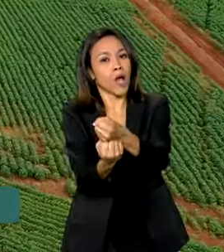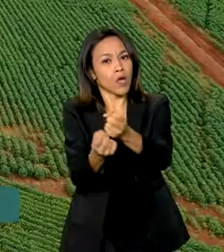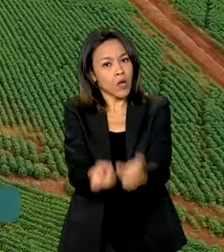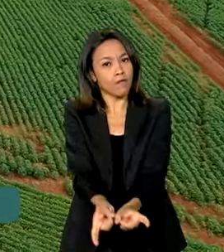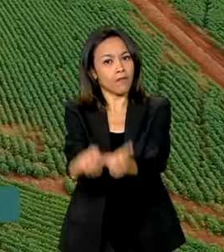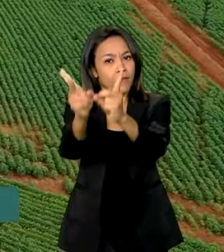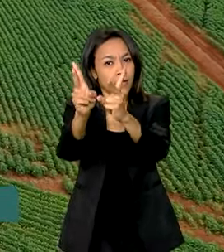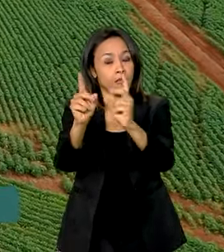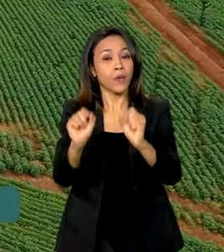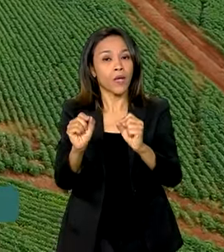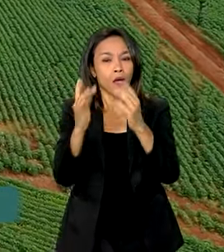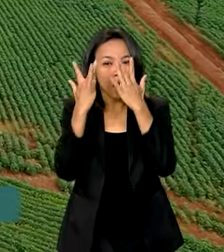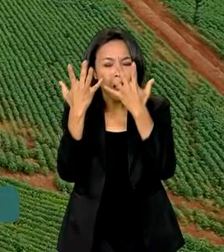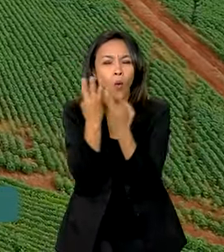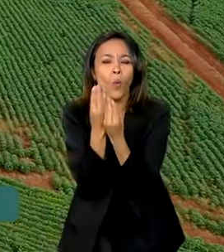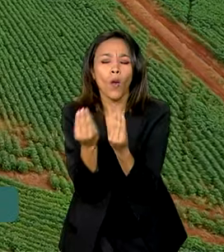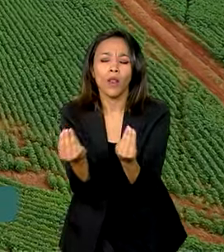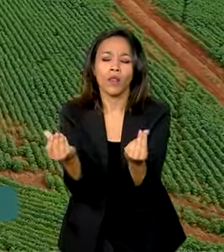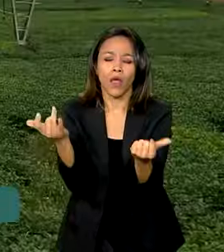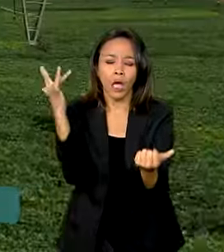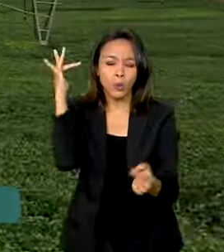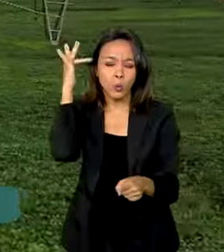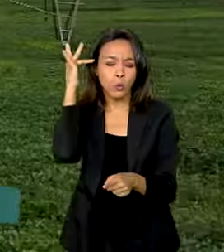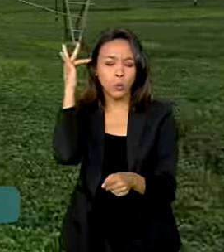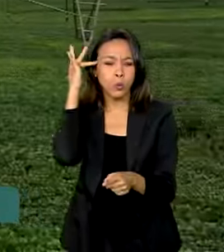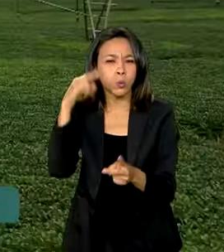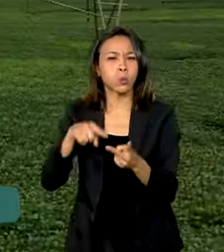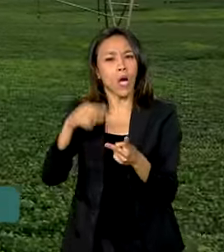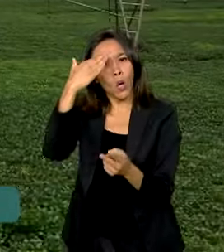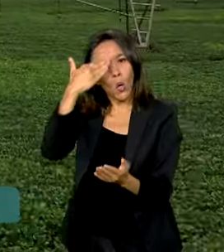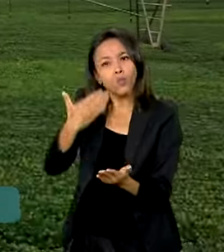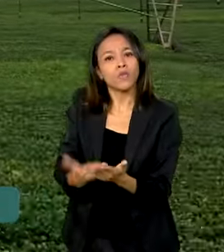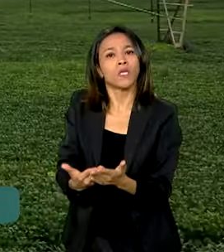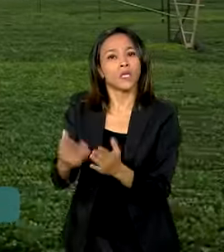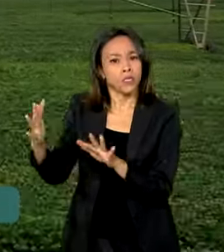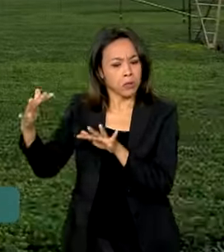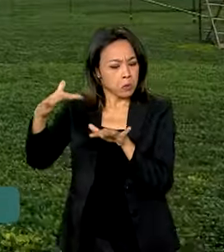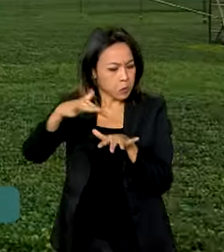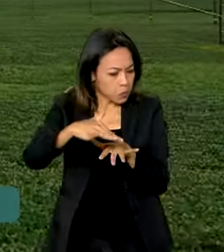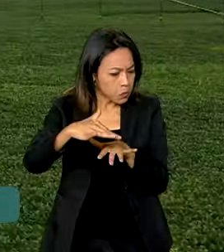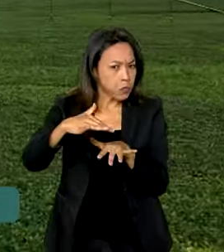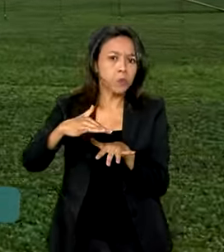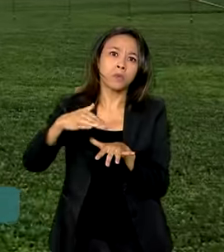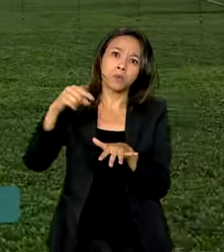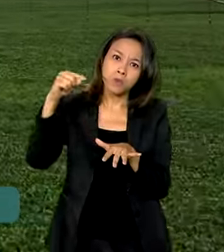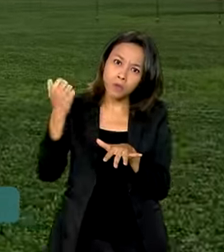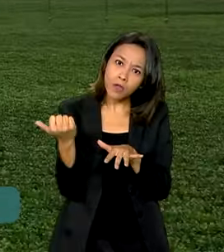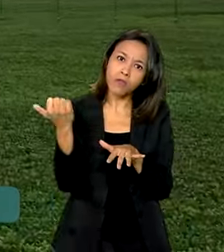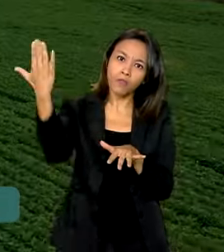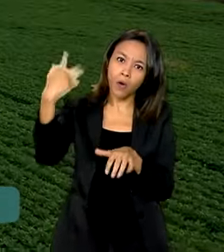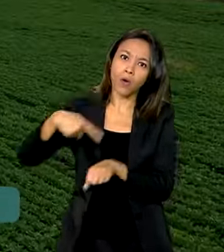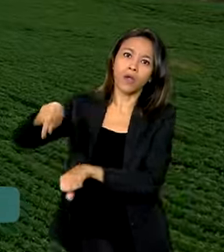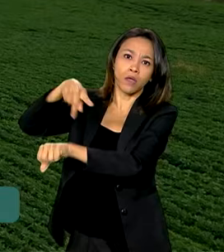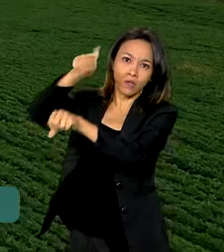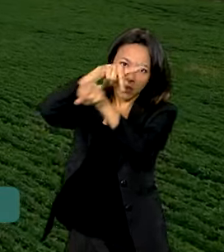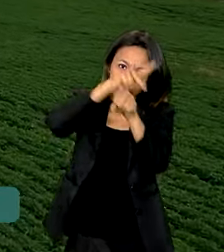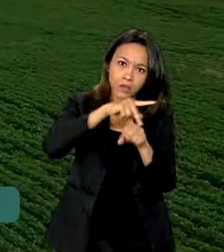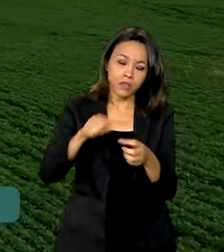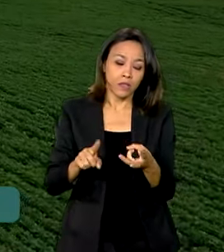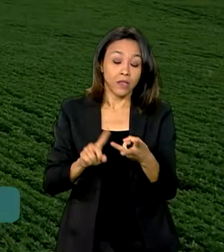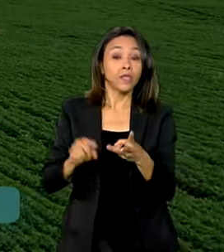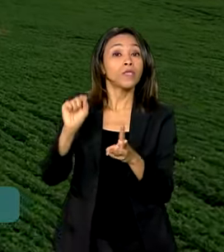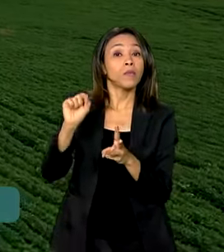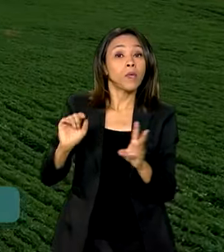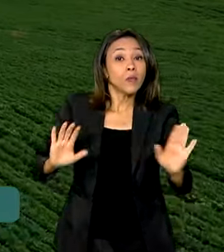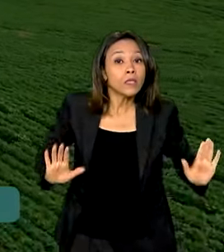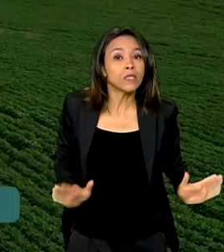a qualidade dos produtos nacionais, a confiança conquistada pela agroindústria no mercado internacional e o